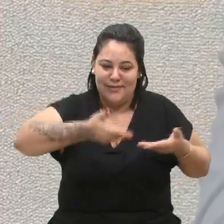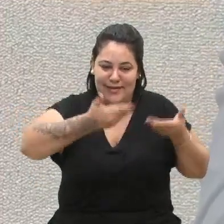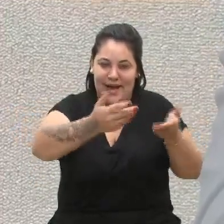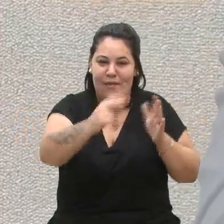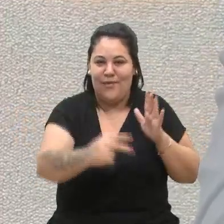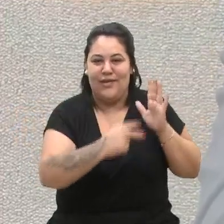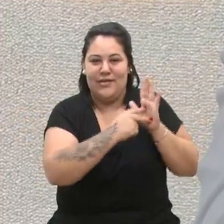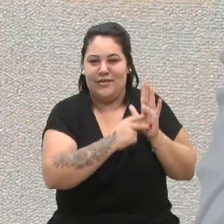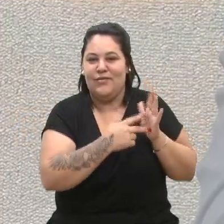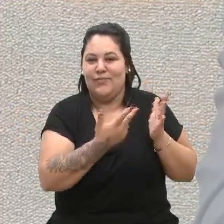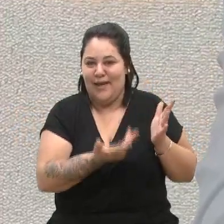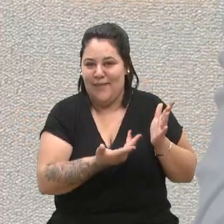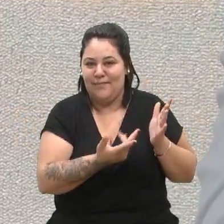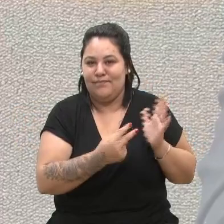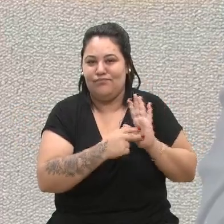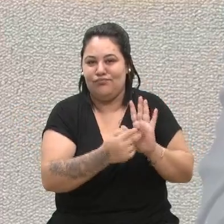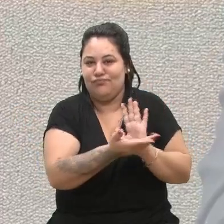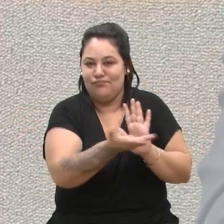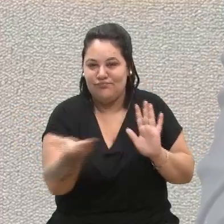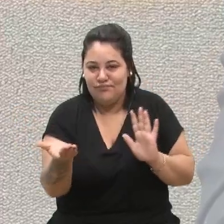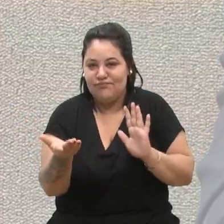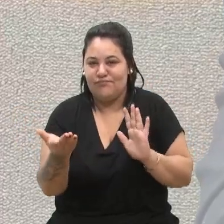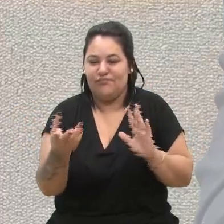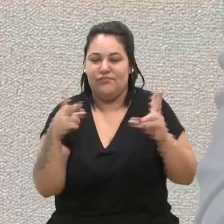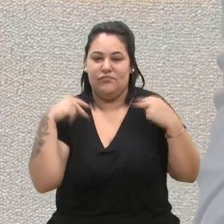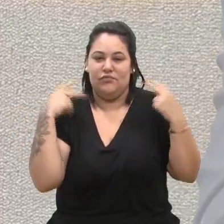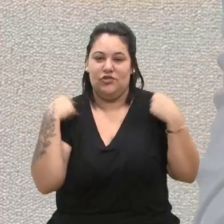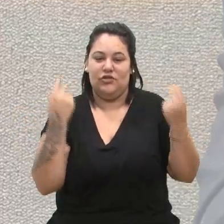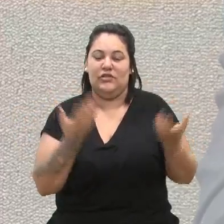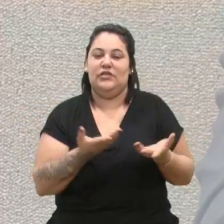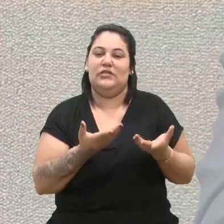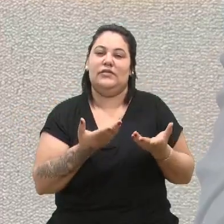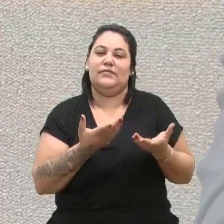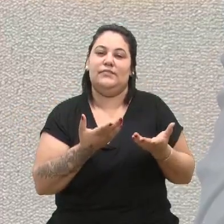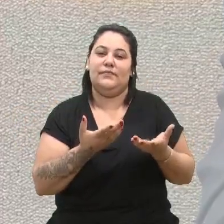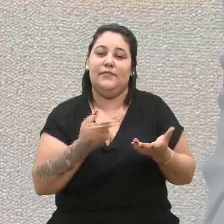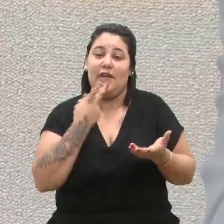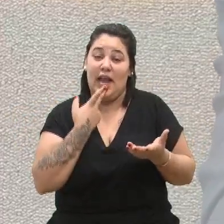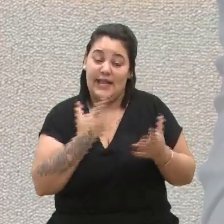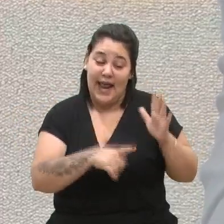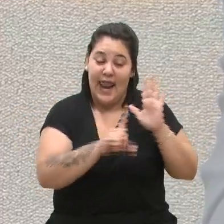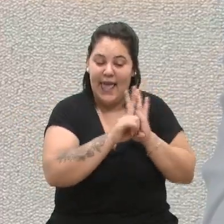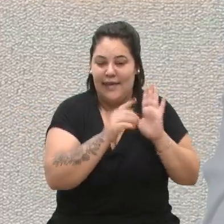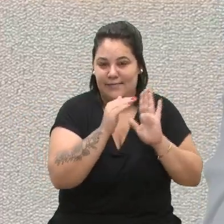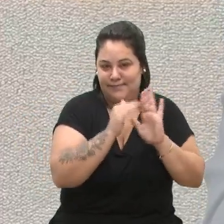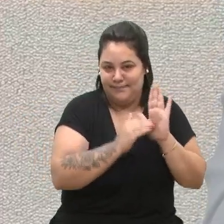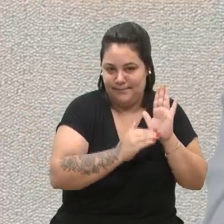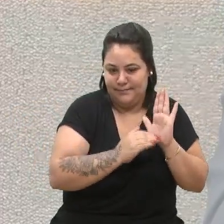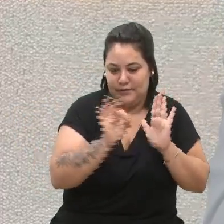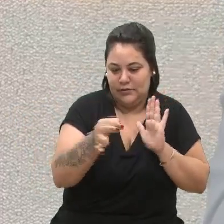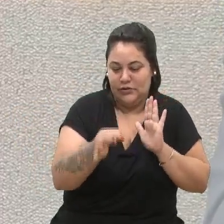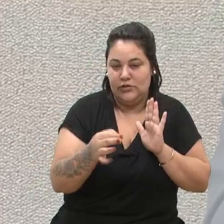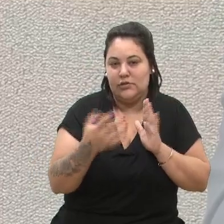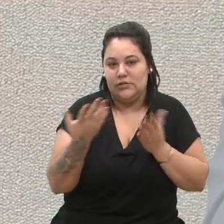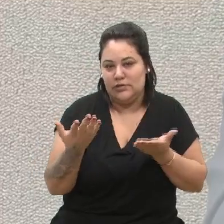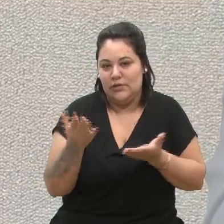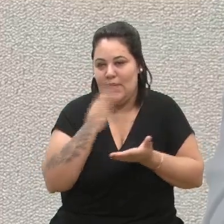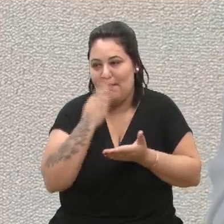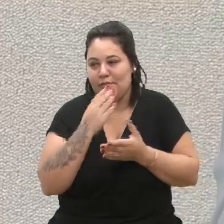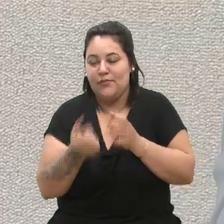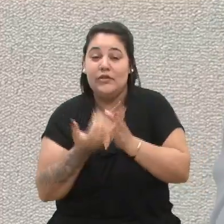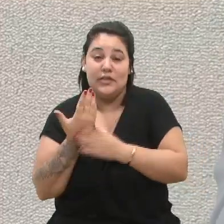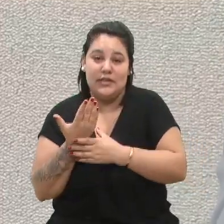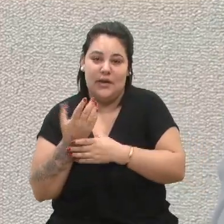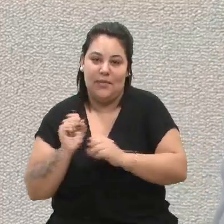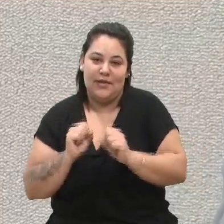aos motoristas de aplicativo, a questão da legislação também. Portanto, vamos protocolar em breve uma frente parlamentar em defesa